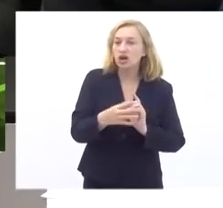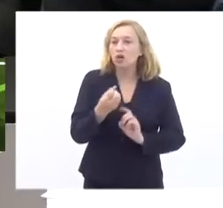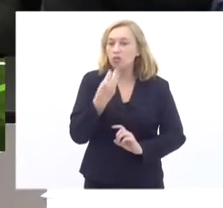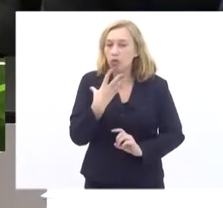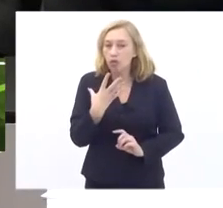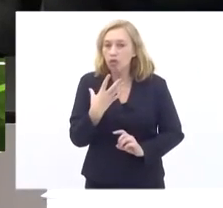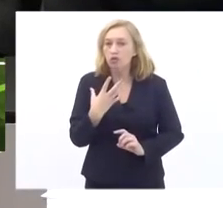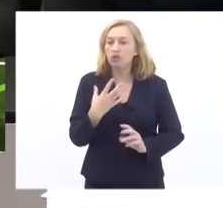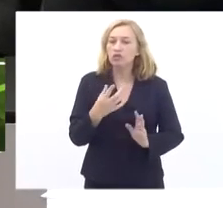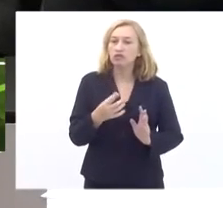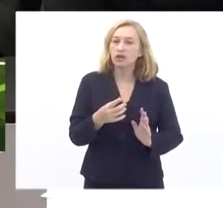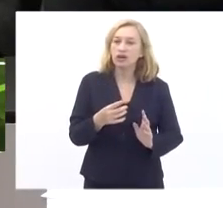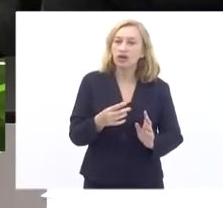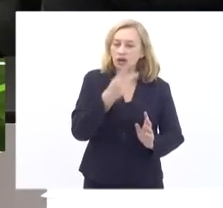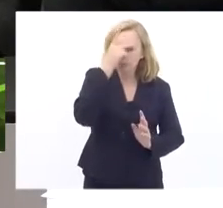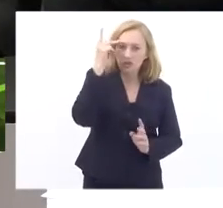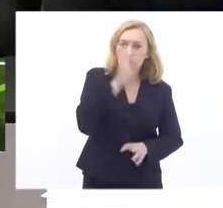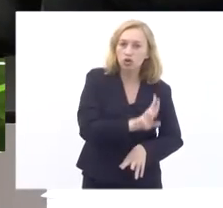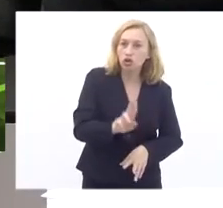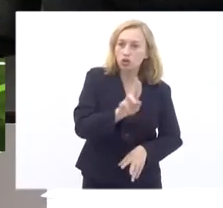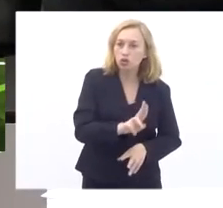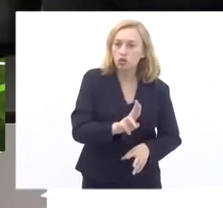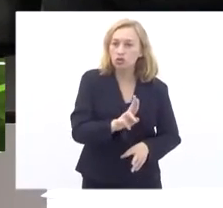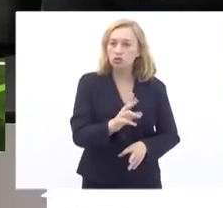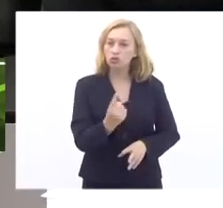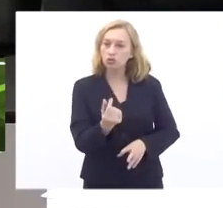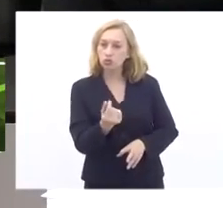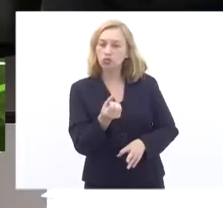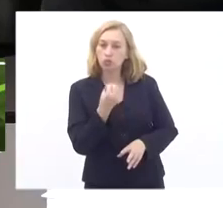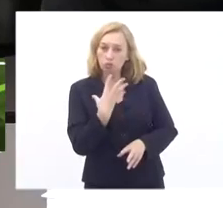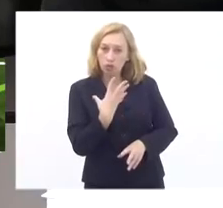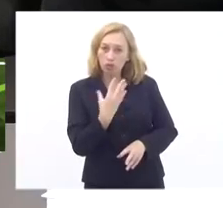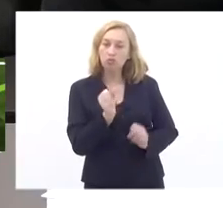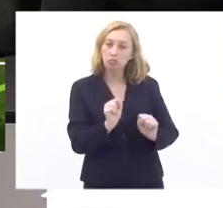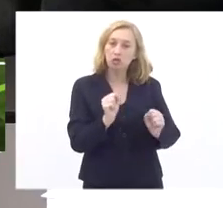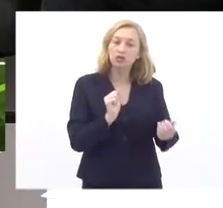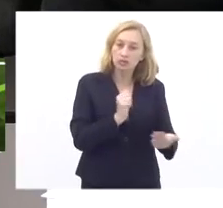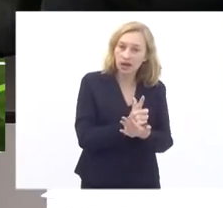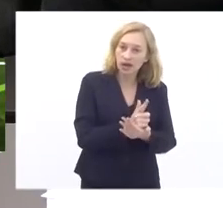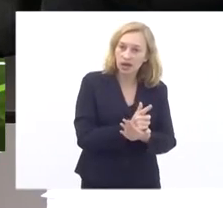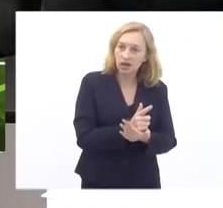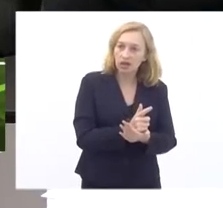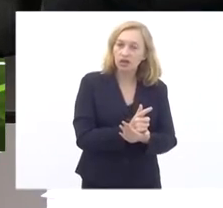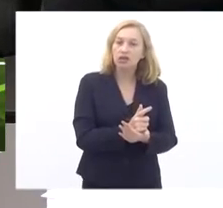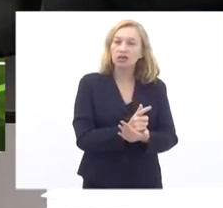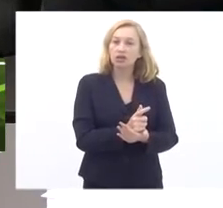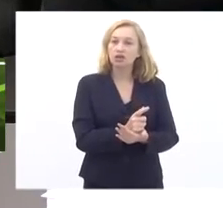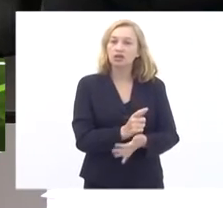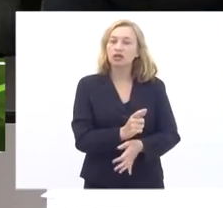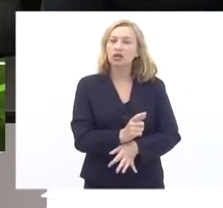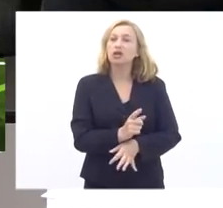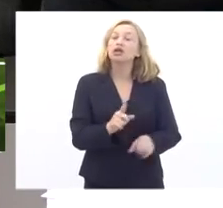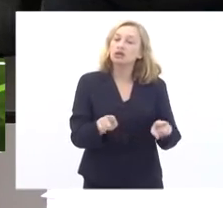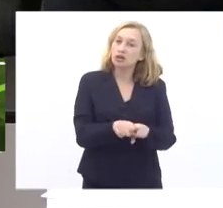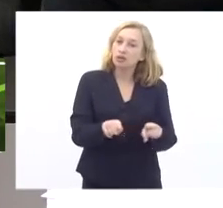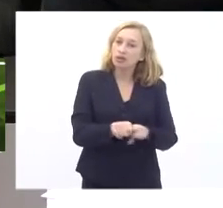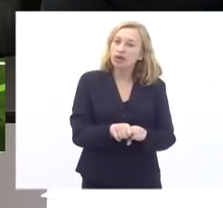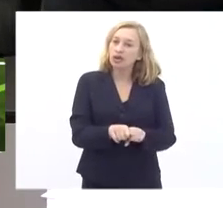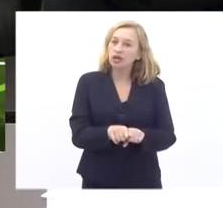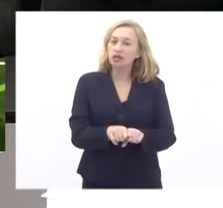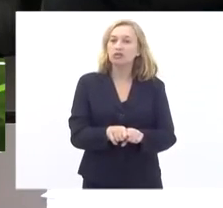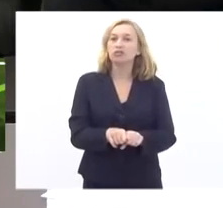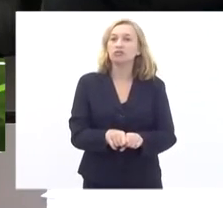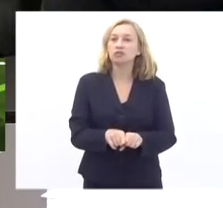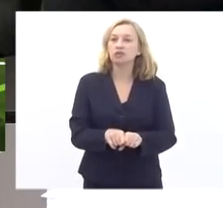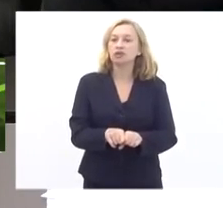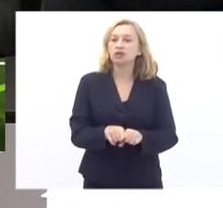público, para o passageiro, para o usuário, uma tarifa menor que ele possa pagar, que seja compatível, e, ao mesmo tempo, uma